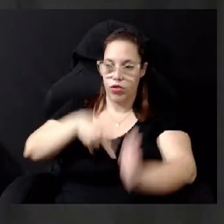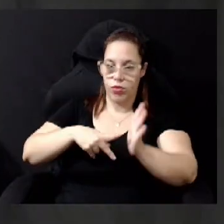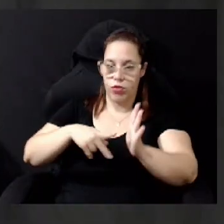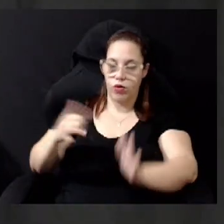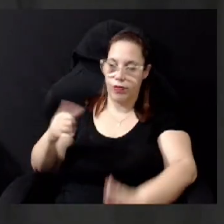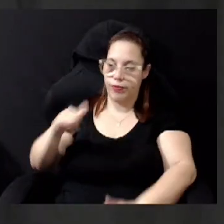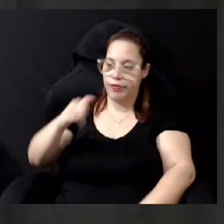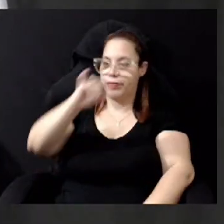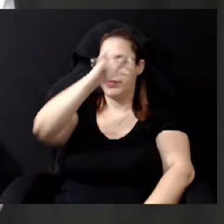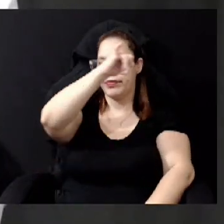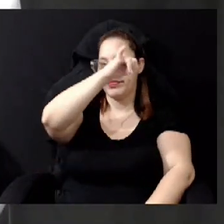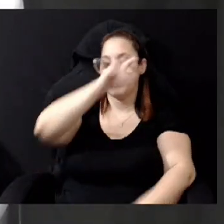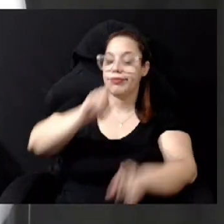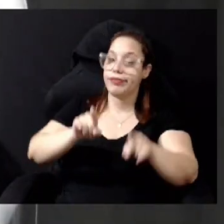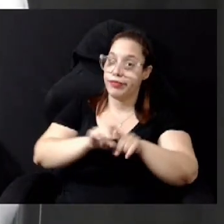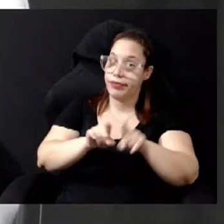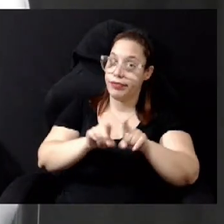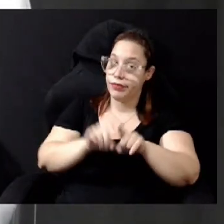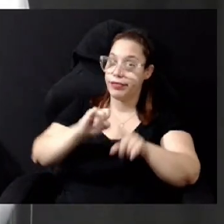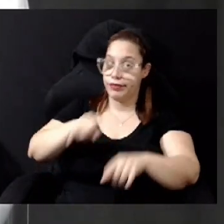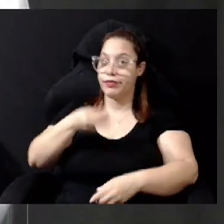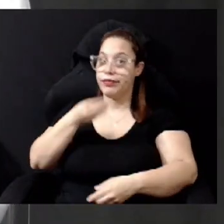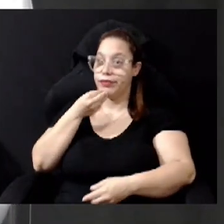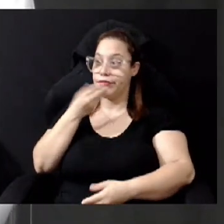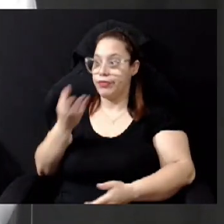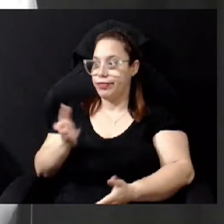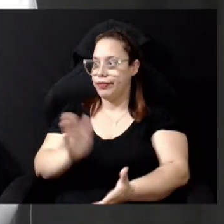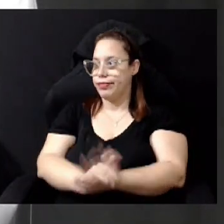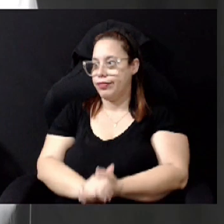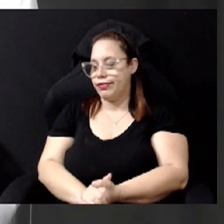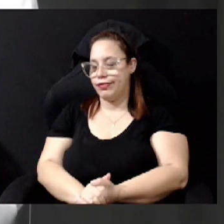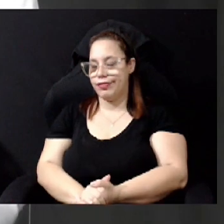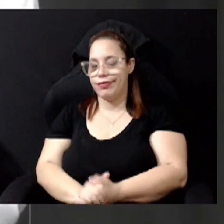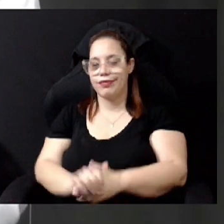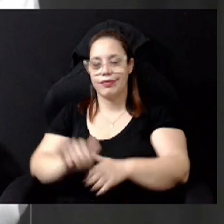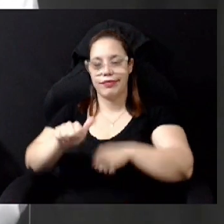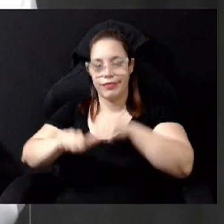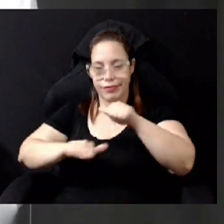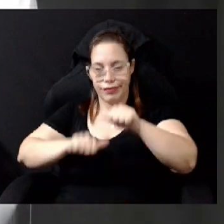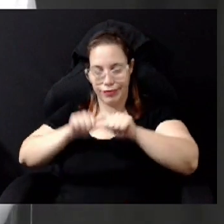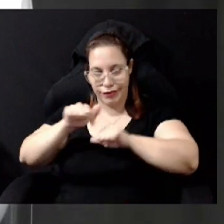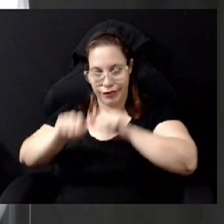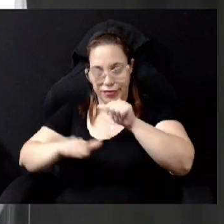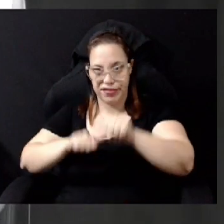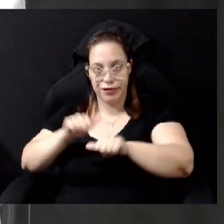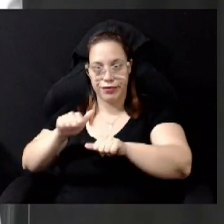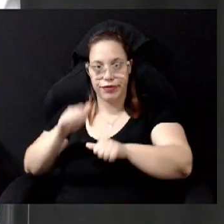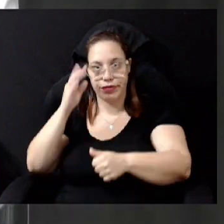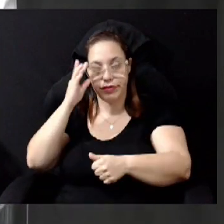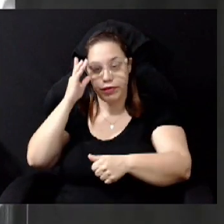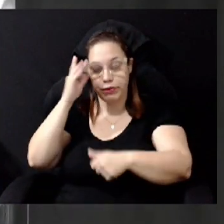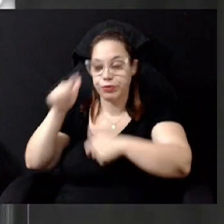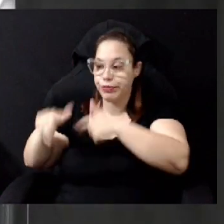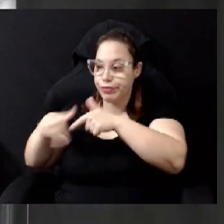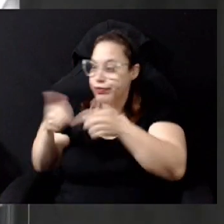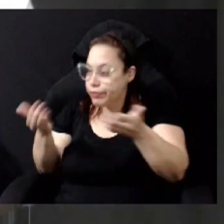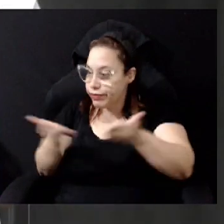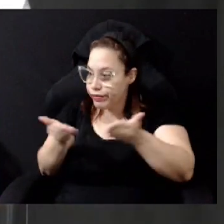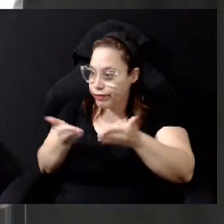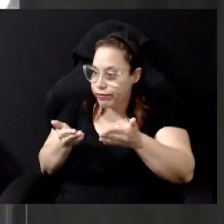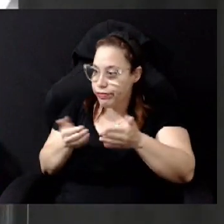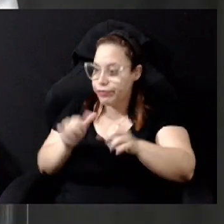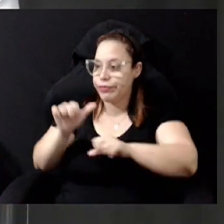Também, aproveitando aqui, né, nós vamos transformar, vamos trabalhar agora para transformar a